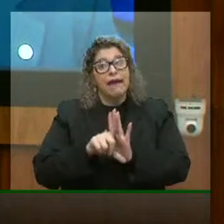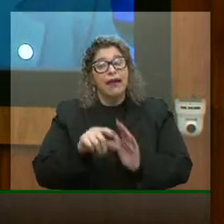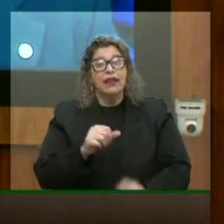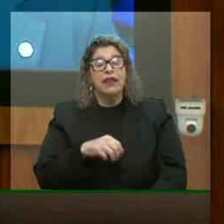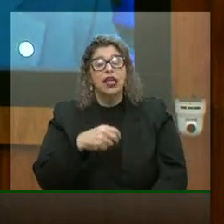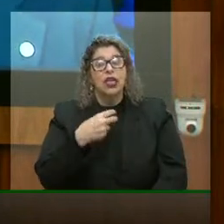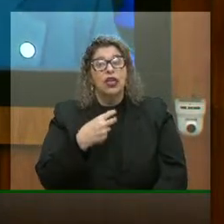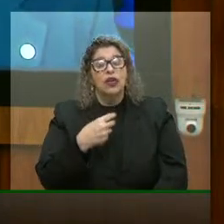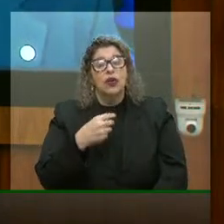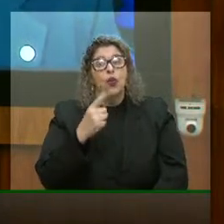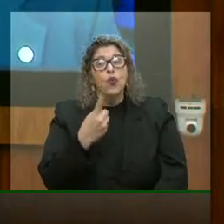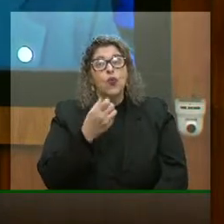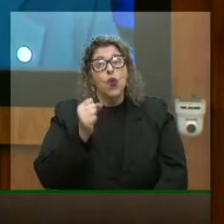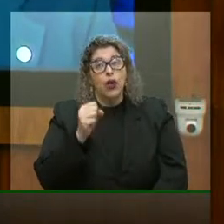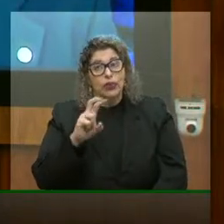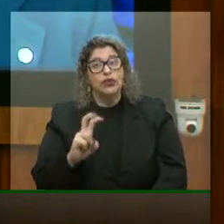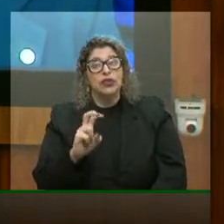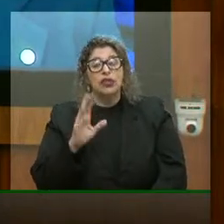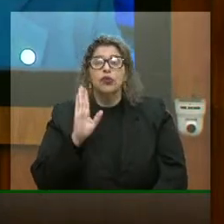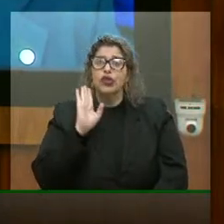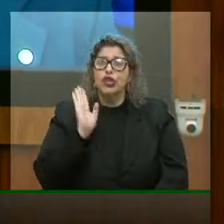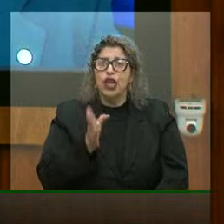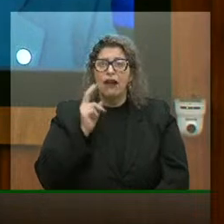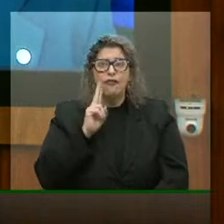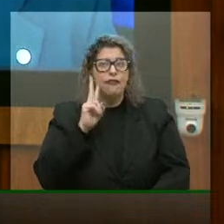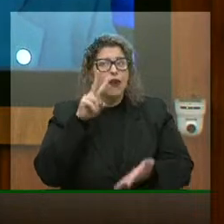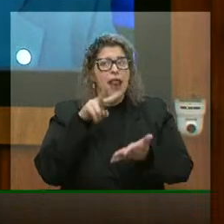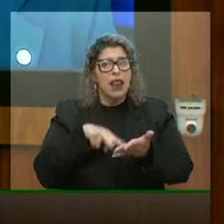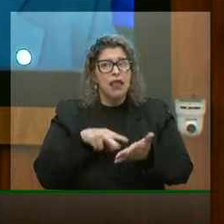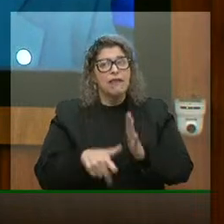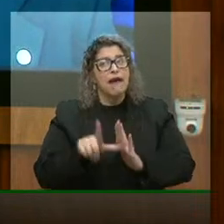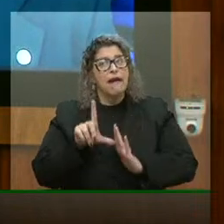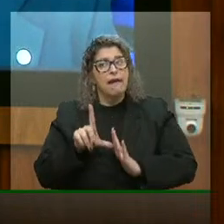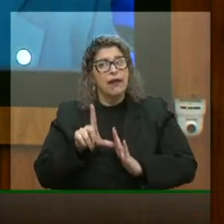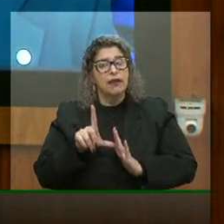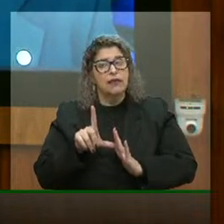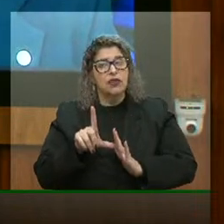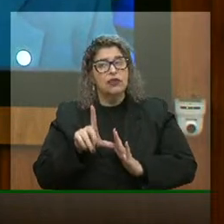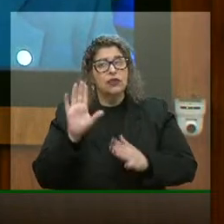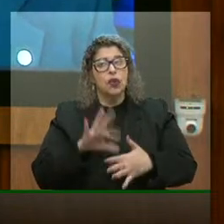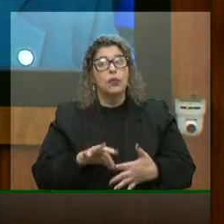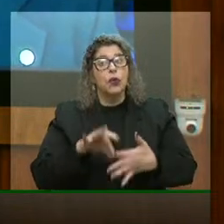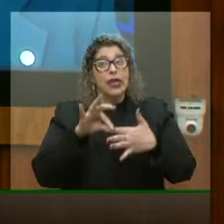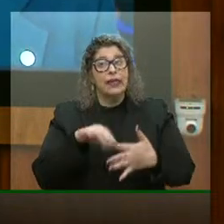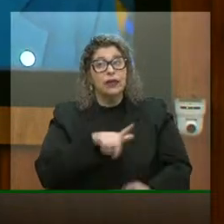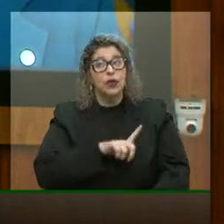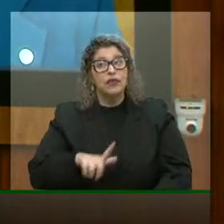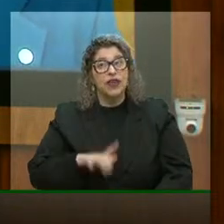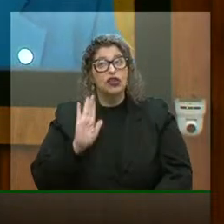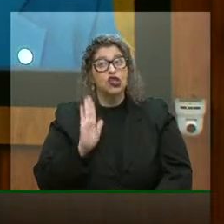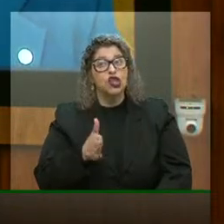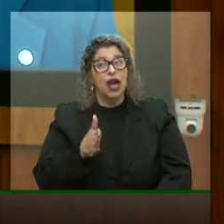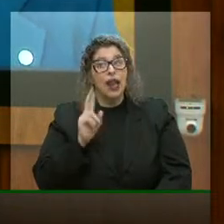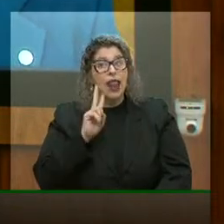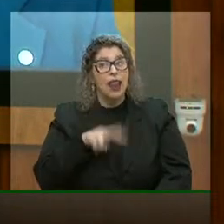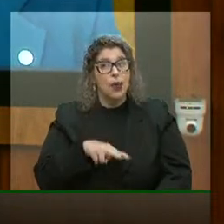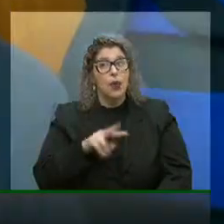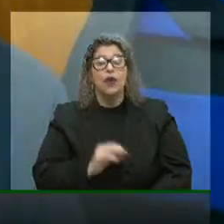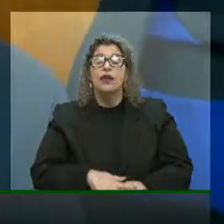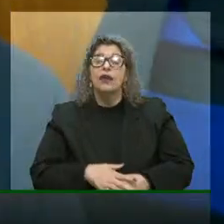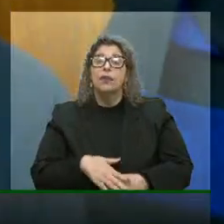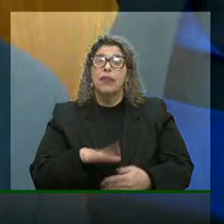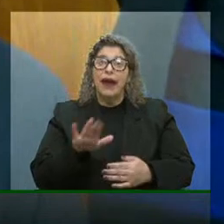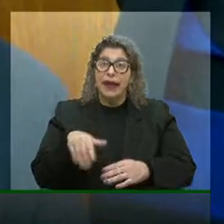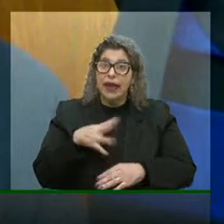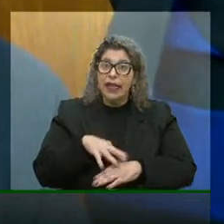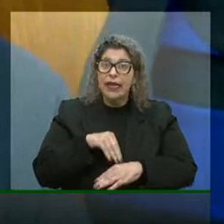185-2020, já feita a leitura anteriormente pelo deputado Frederico. Para encaminhar o